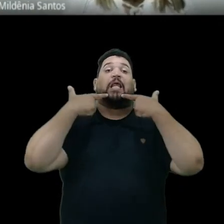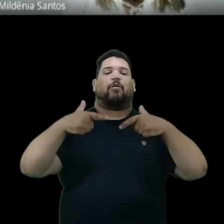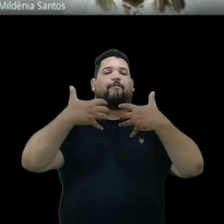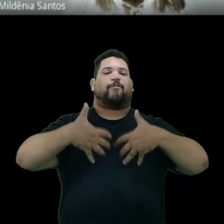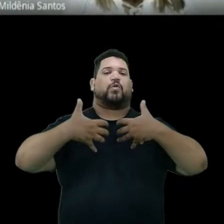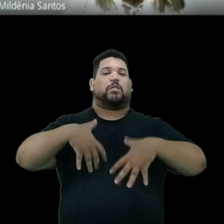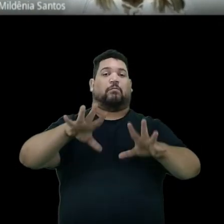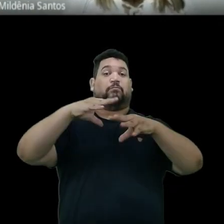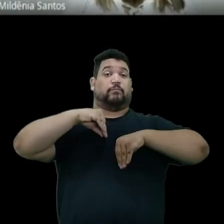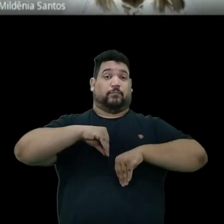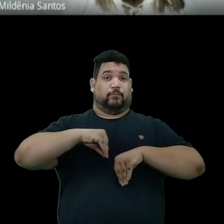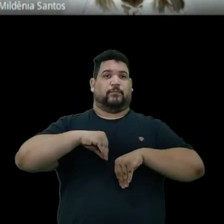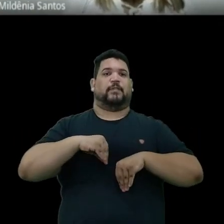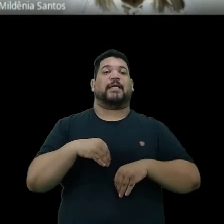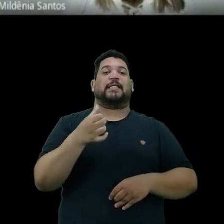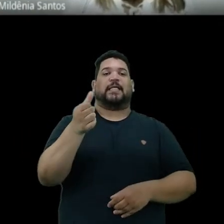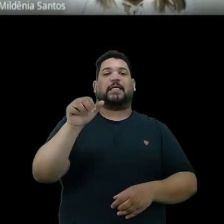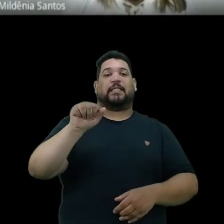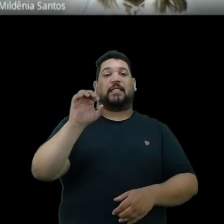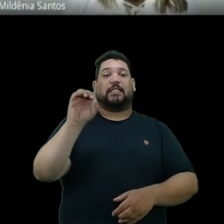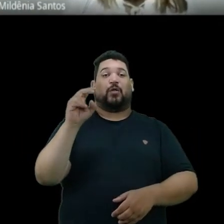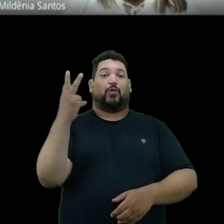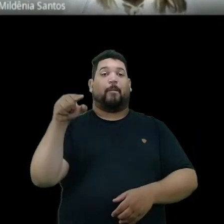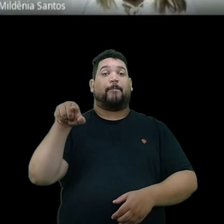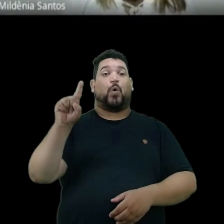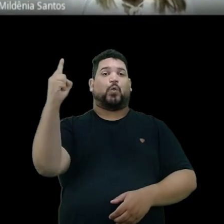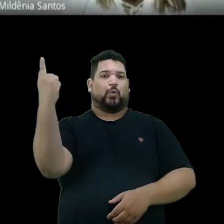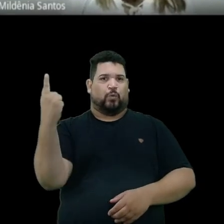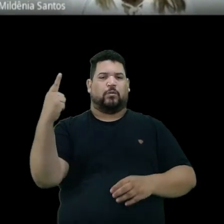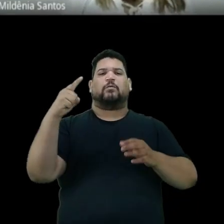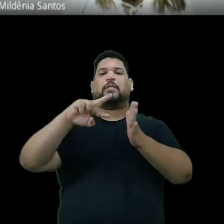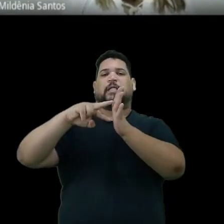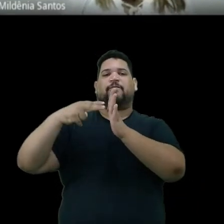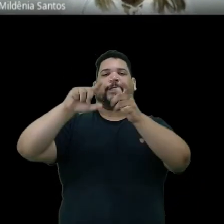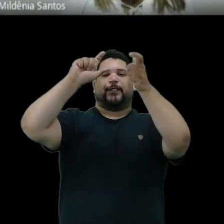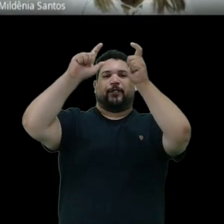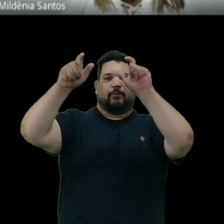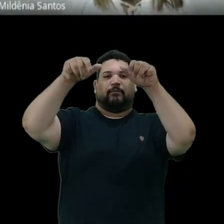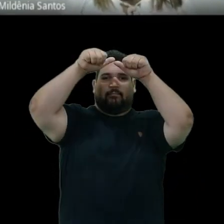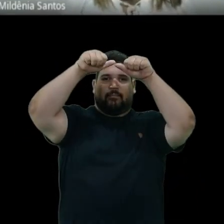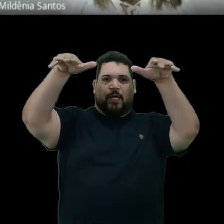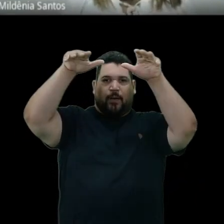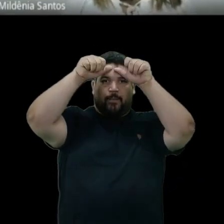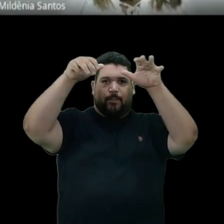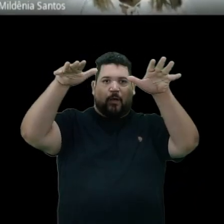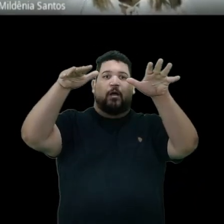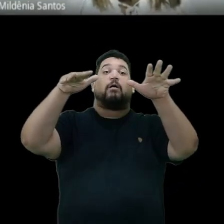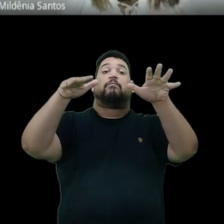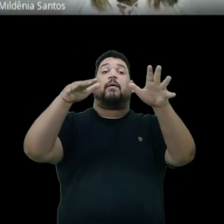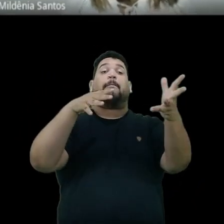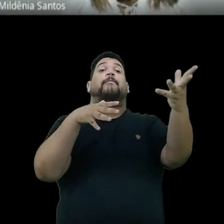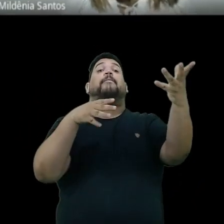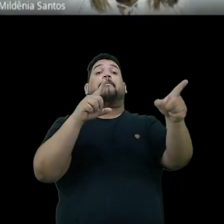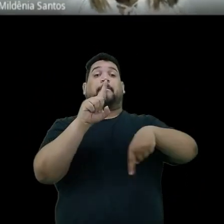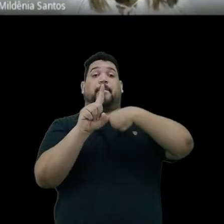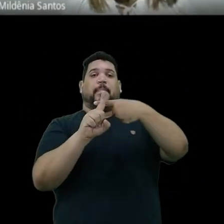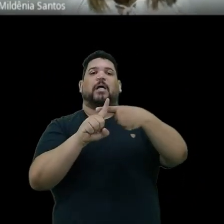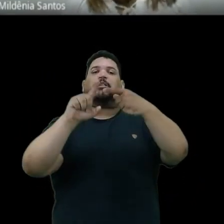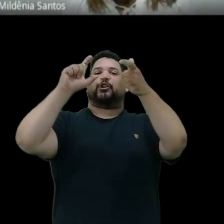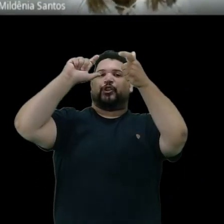6A02.1, transtorno do espectro do autismo com transtorno do